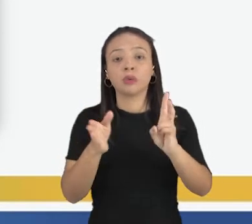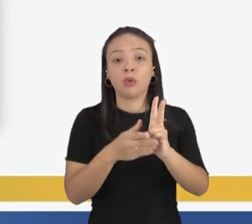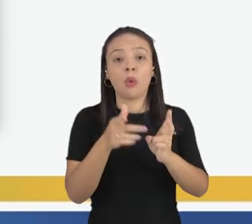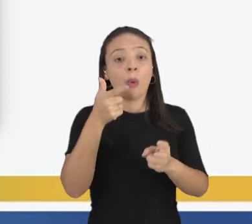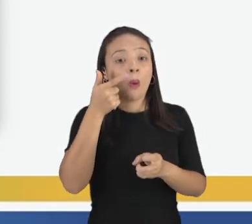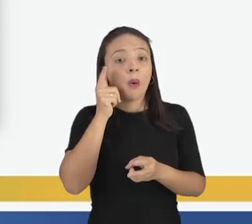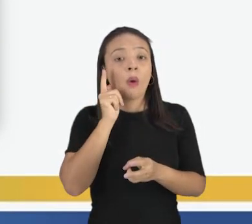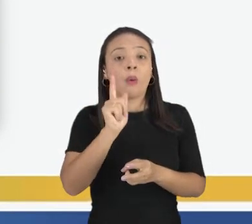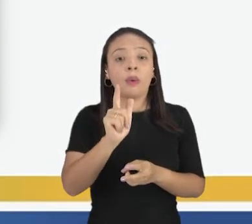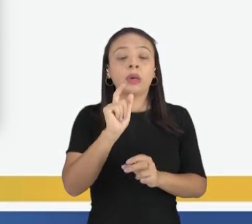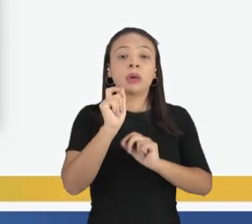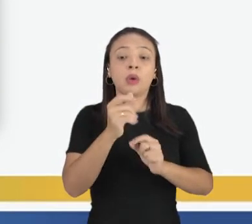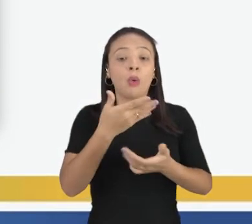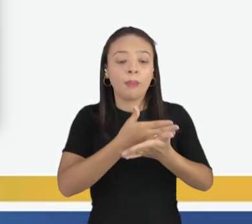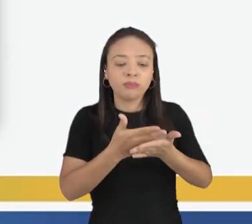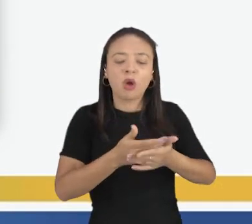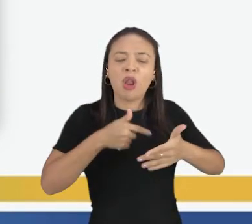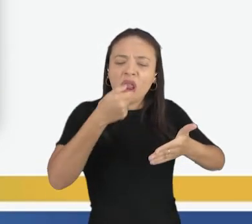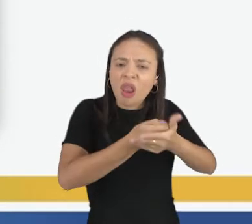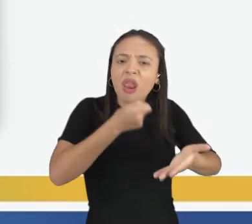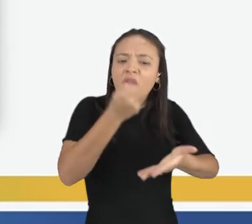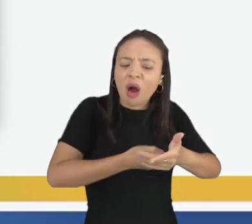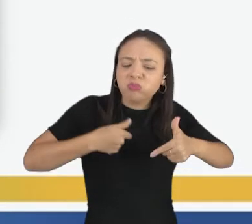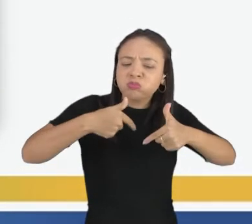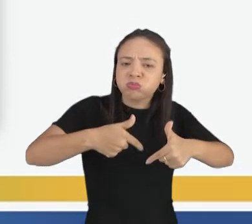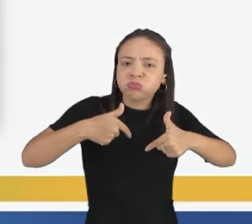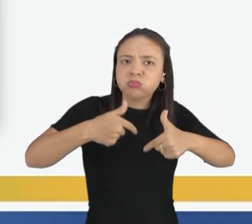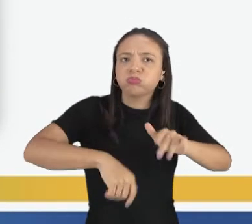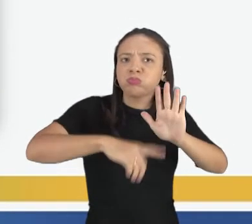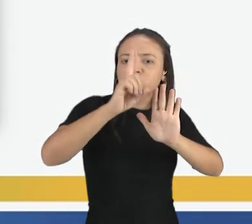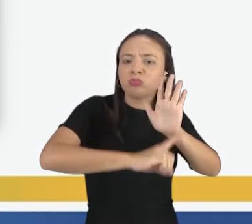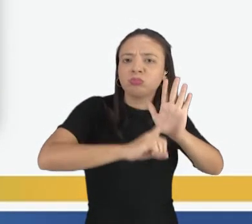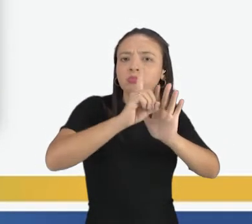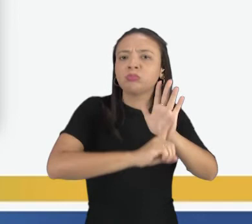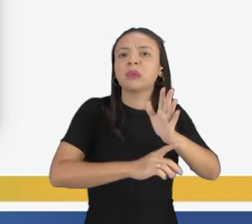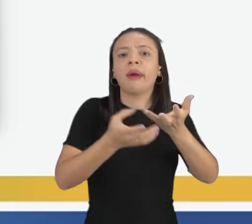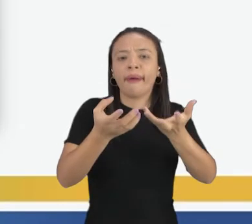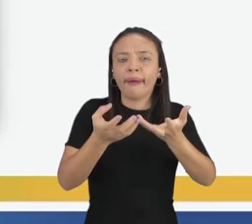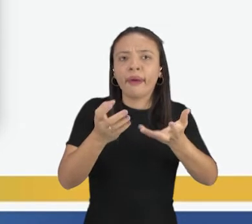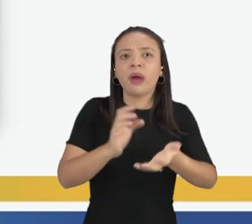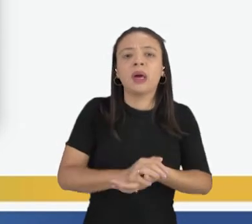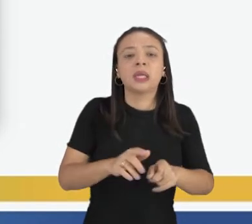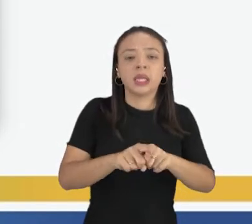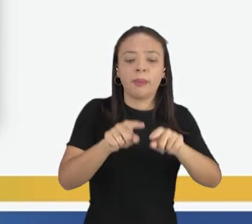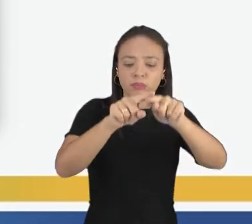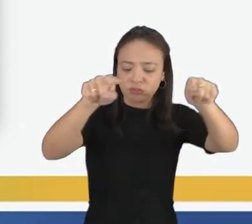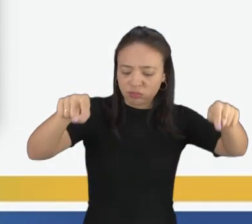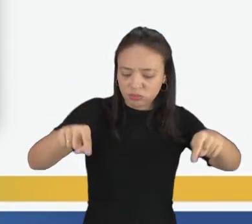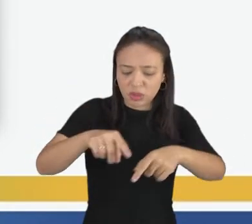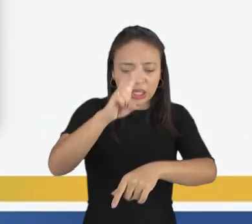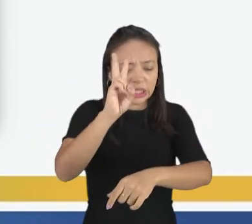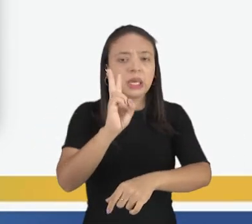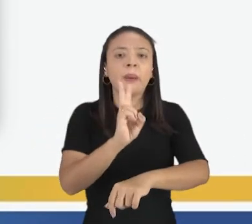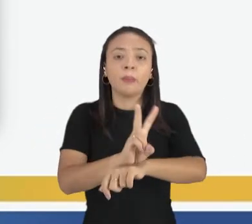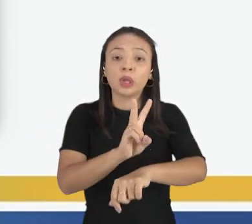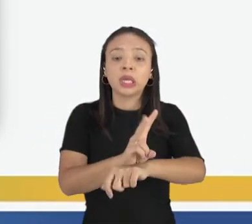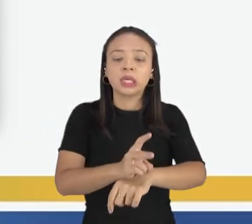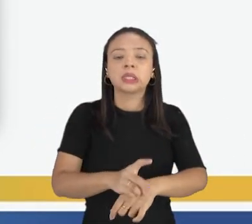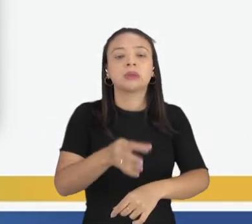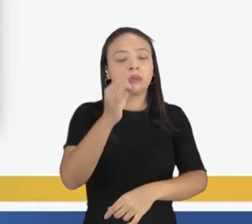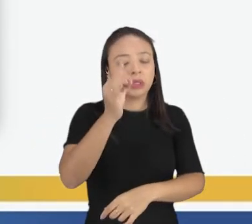né? A lutar pela posse da terra, a demarcação aí correta das terras indígenas, né? A gente tem o